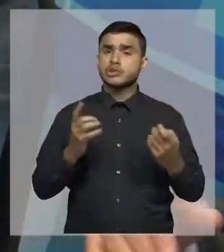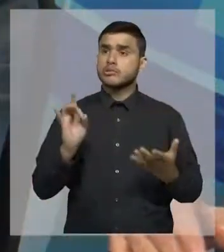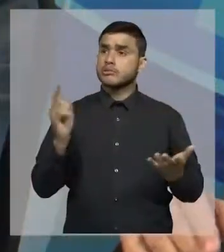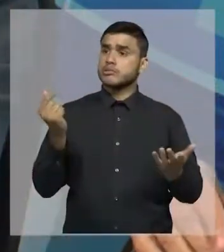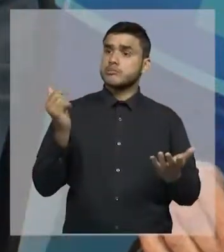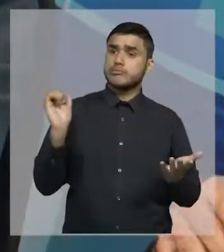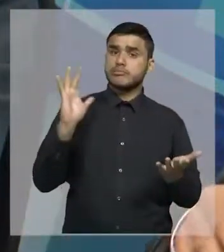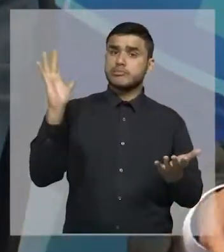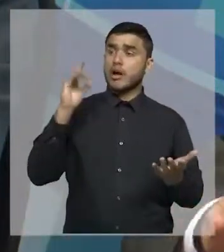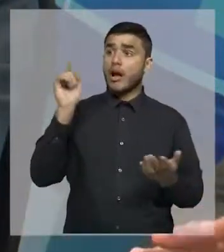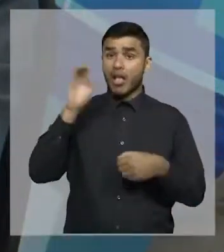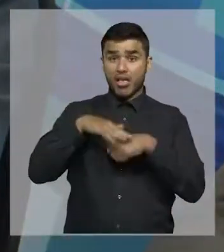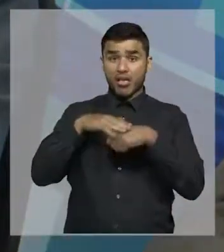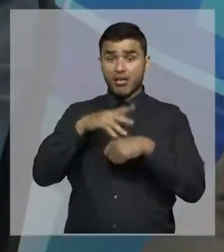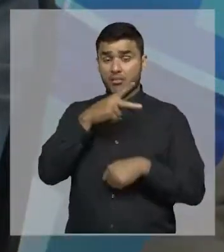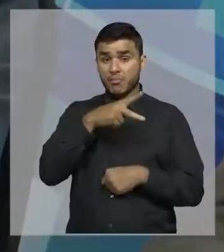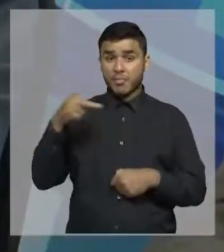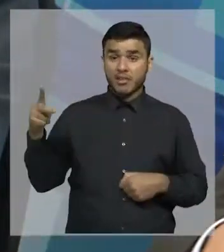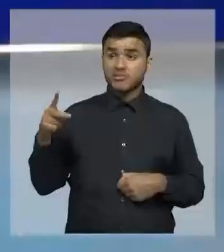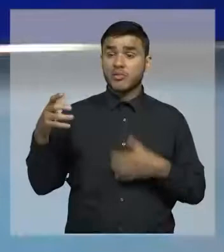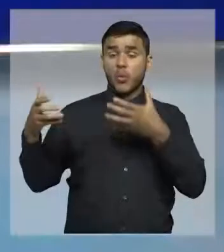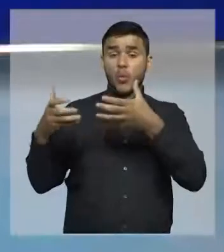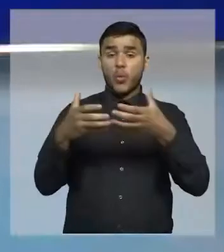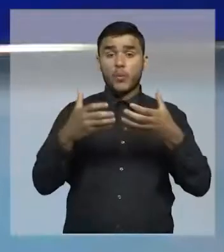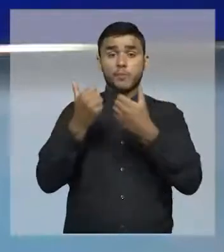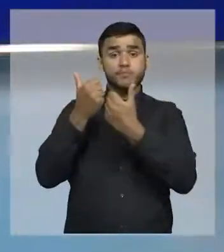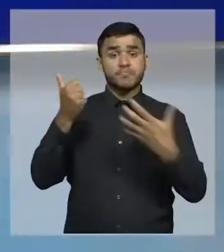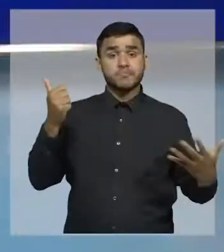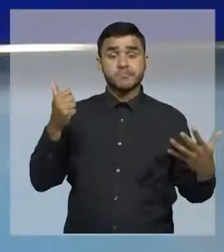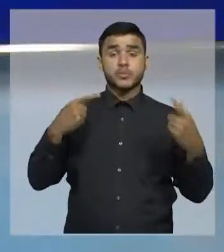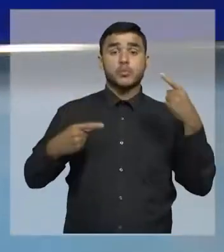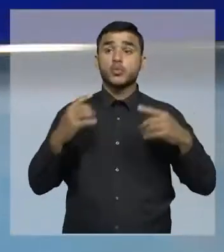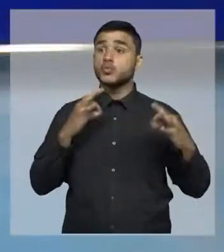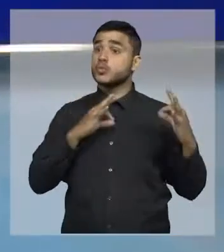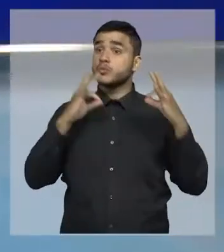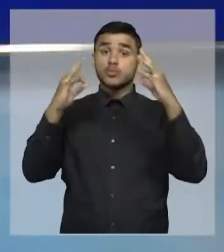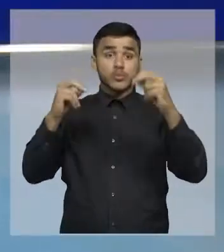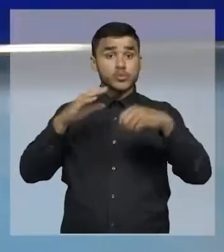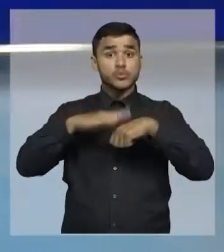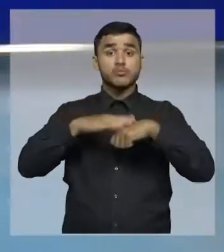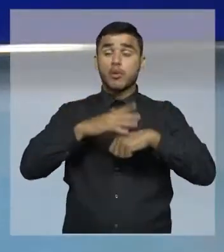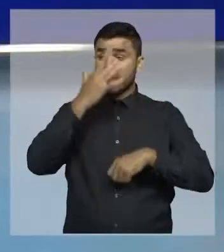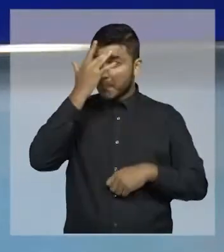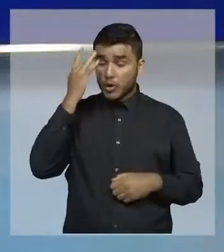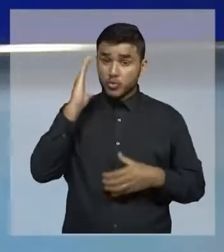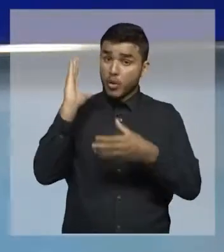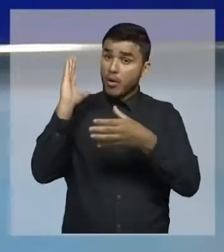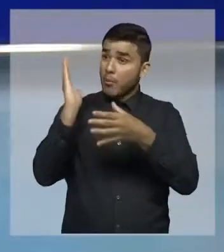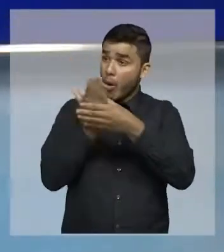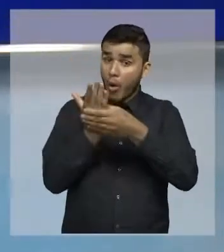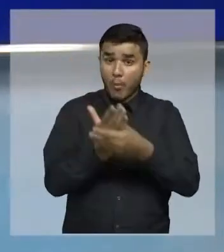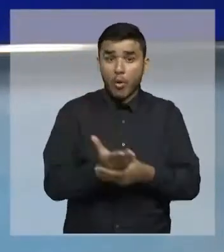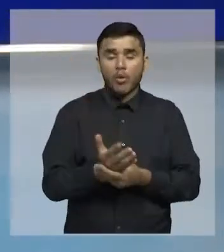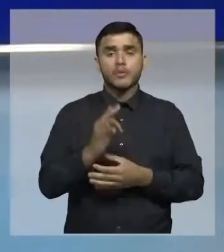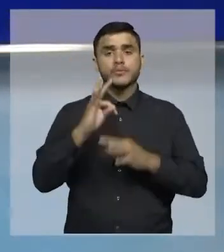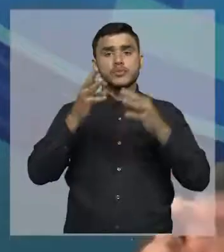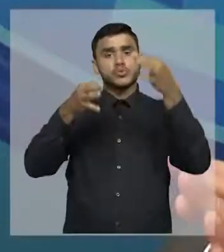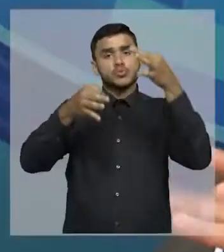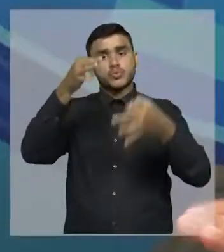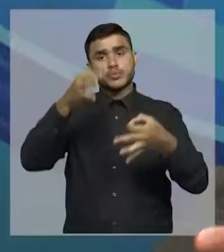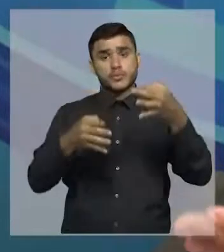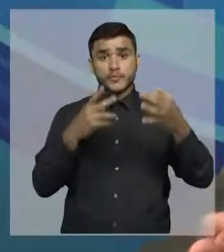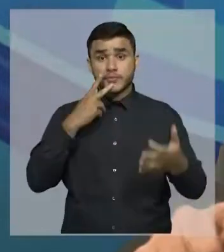processos judiciais e tal. E os processos judiciais atingiram todo mundo, embora algumas correntes queiram dizer que a justiça era seletiva, mas